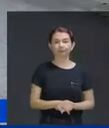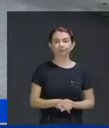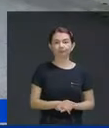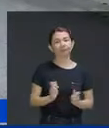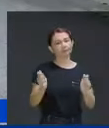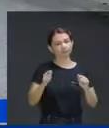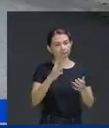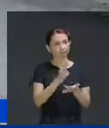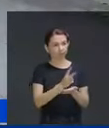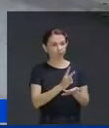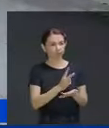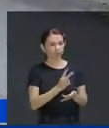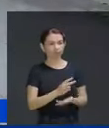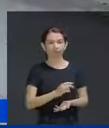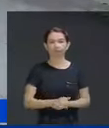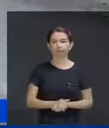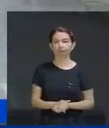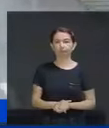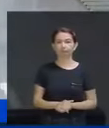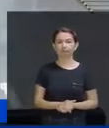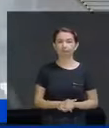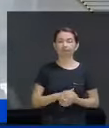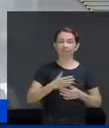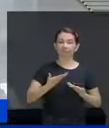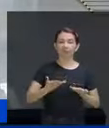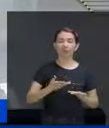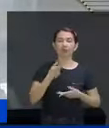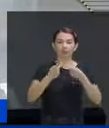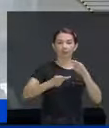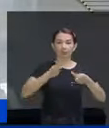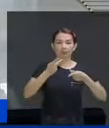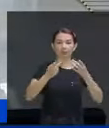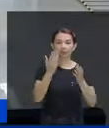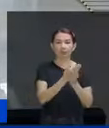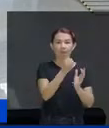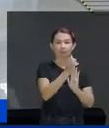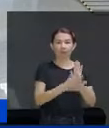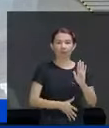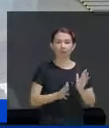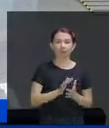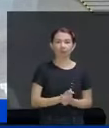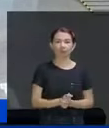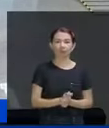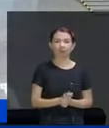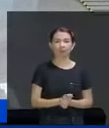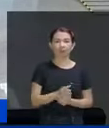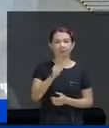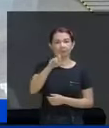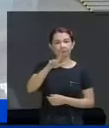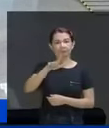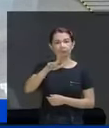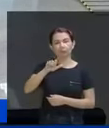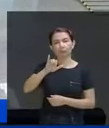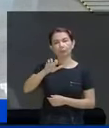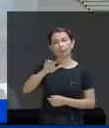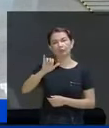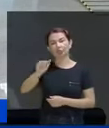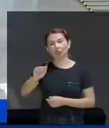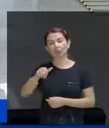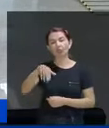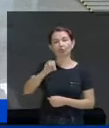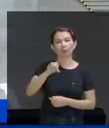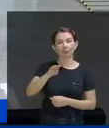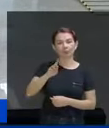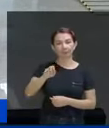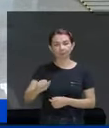Excelência pode prosseguir, doutor Anselmo. Conforme narrado, trata-se de embargo de declaração posta por Silvia Nobre Lopes. Os